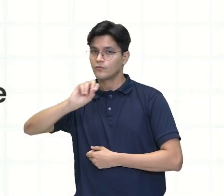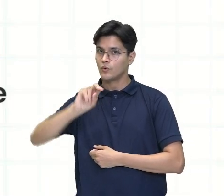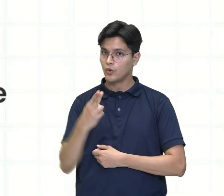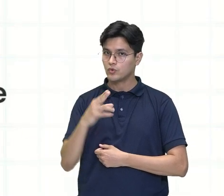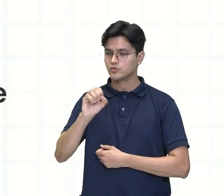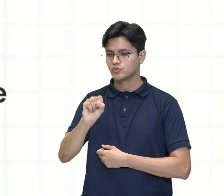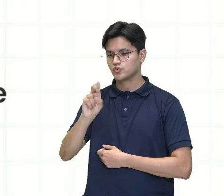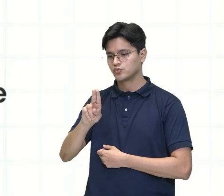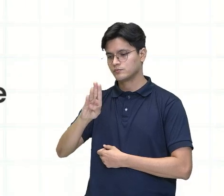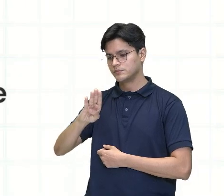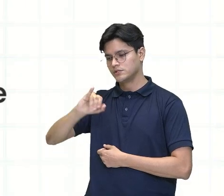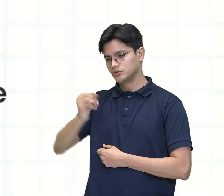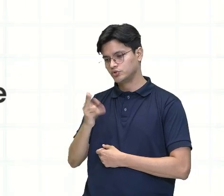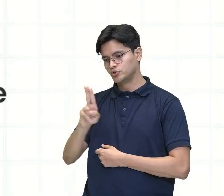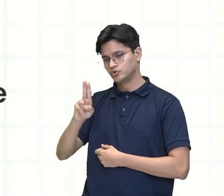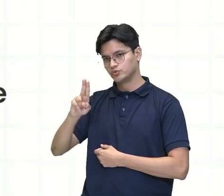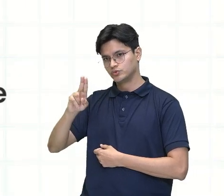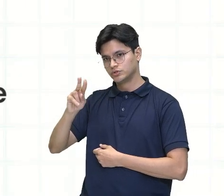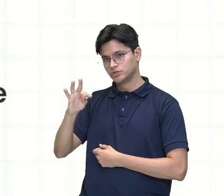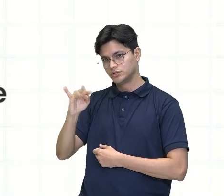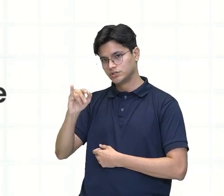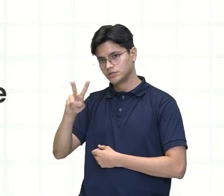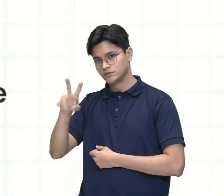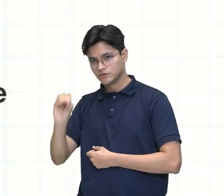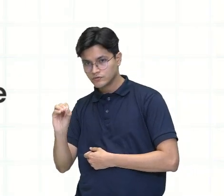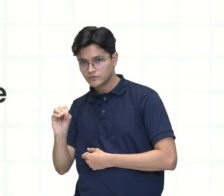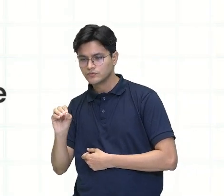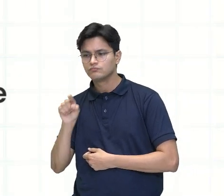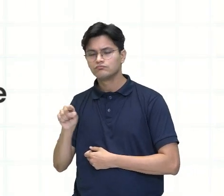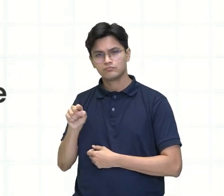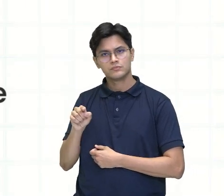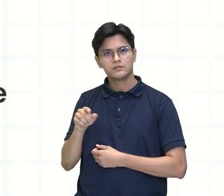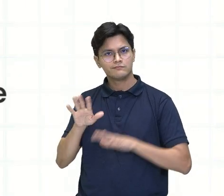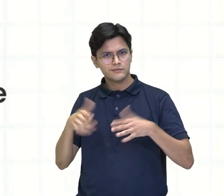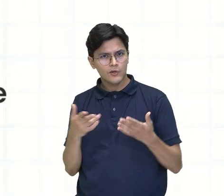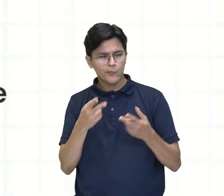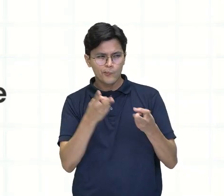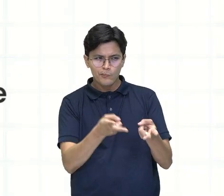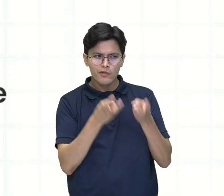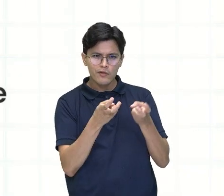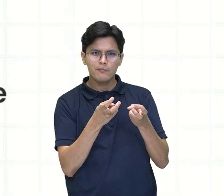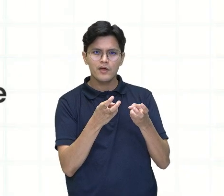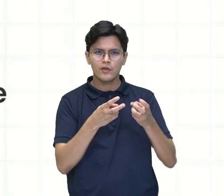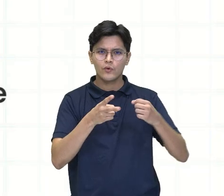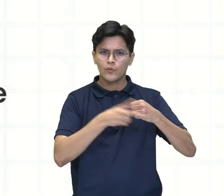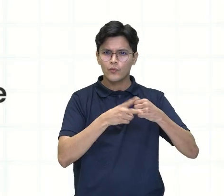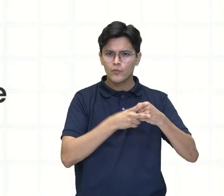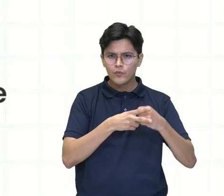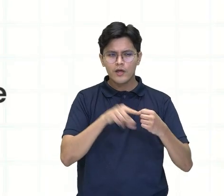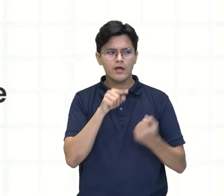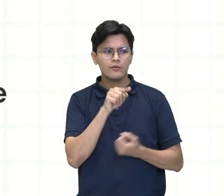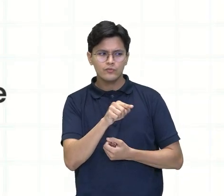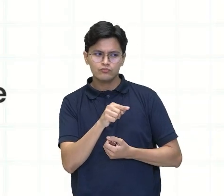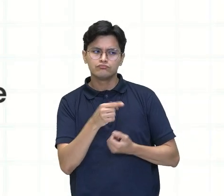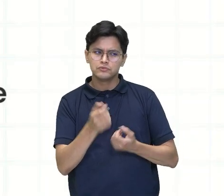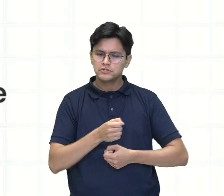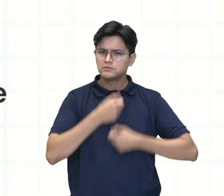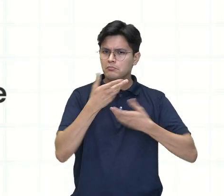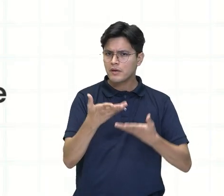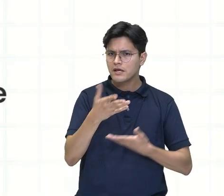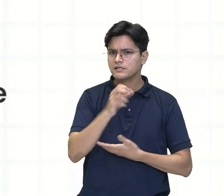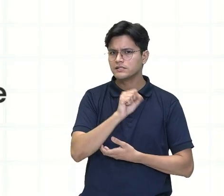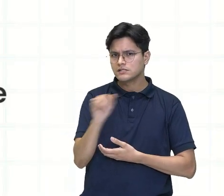um fato ou um desejo. Pedro veio, gostaria que Pedro viesse, né? Então, um está